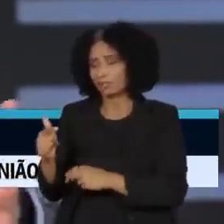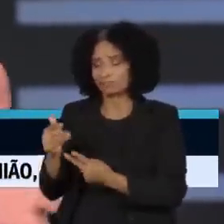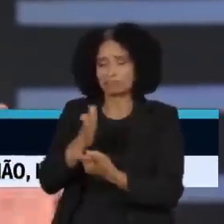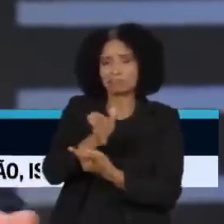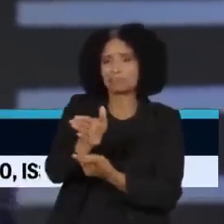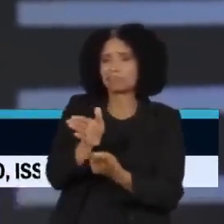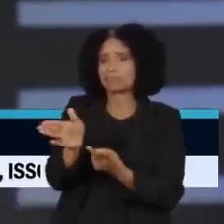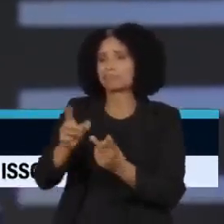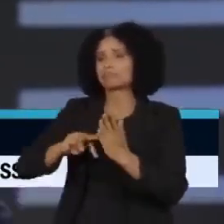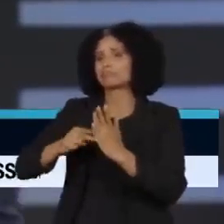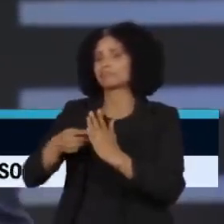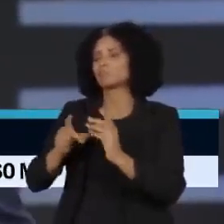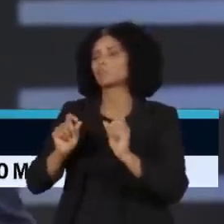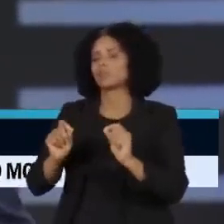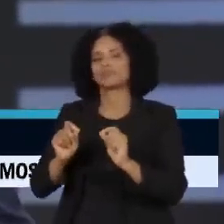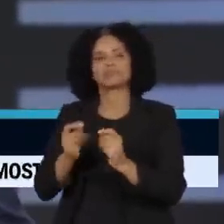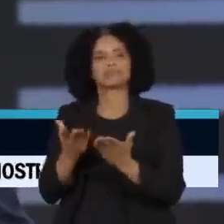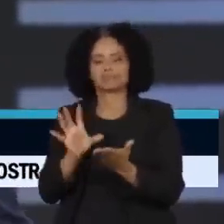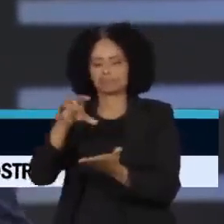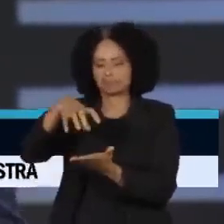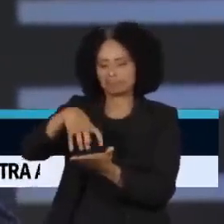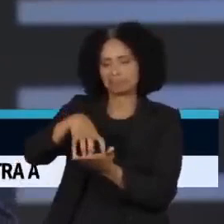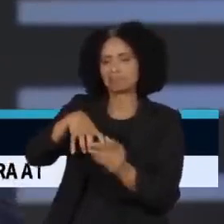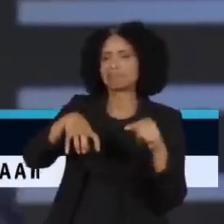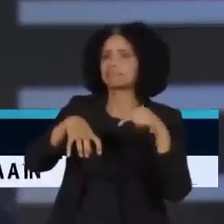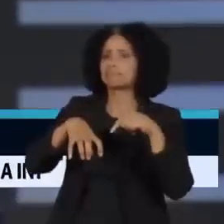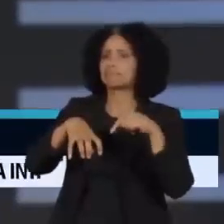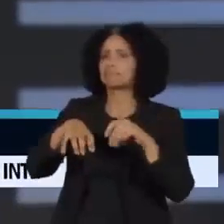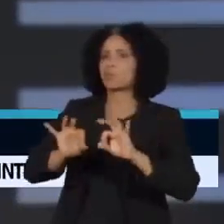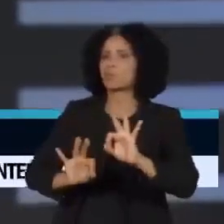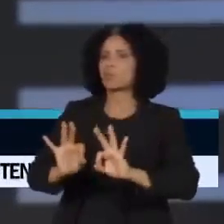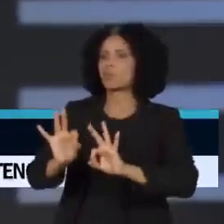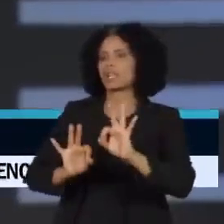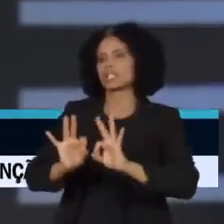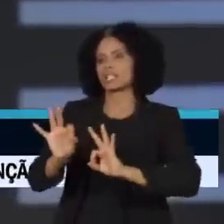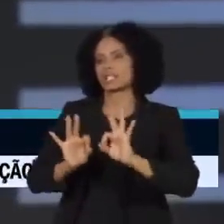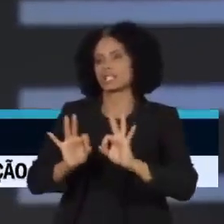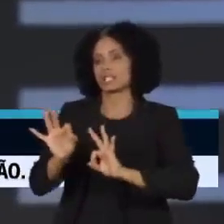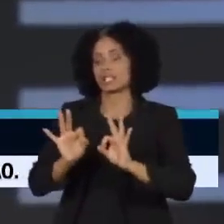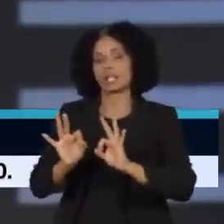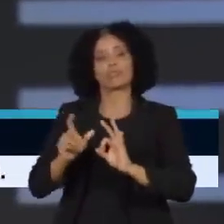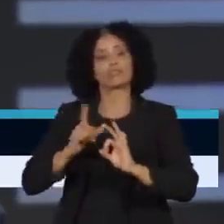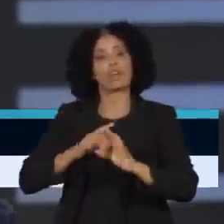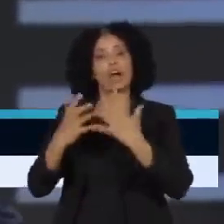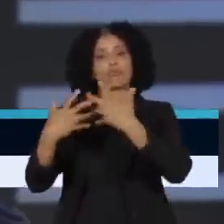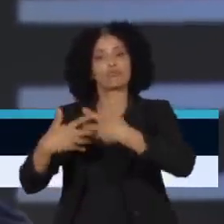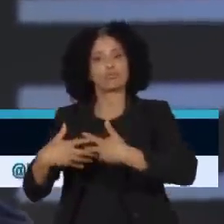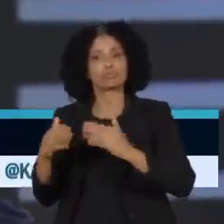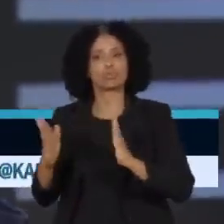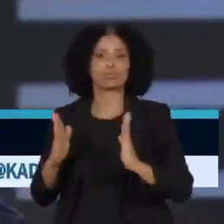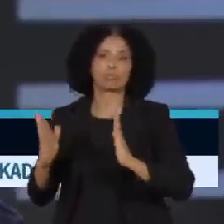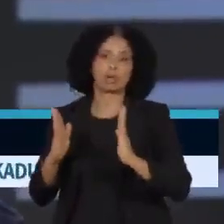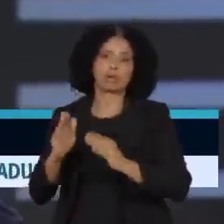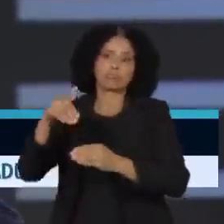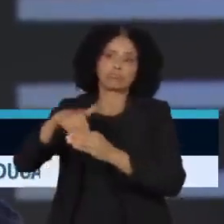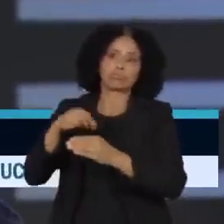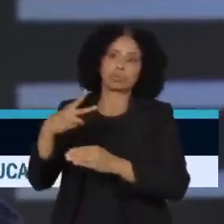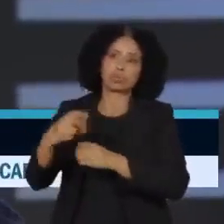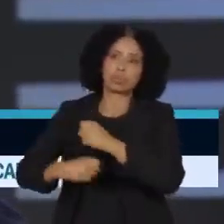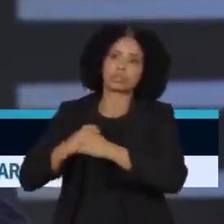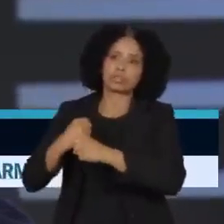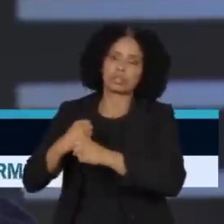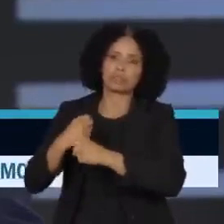organização vamos chamar assim para nos dizer outra coisa que funciona no momento eleitoral a cada dois anos né e